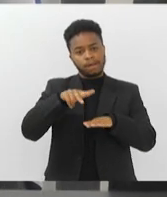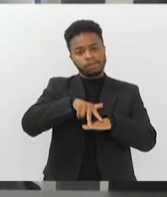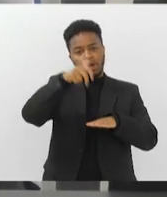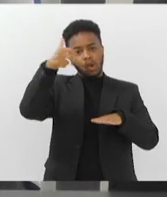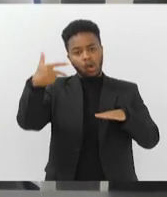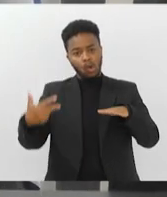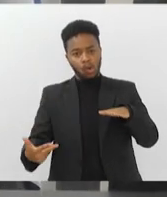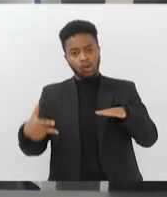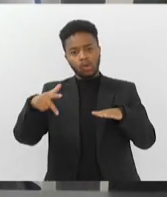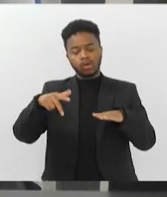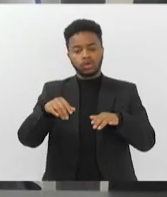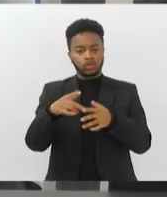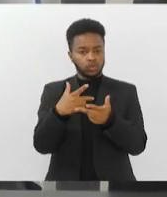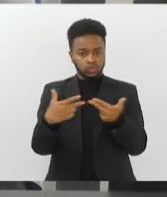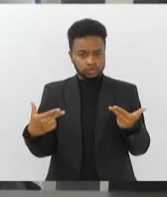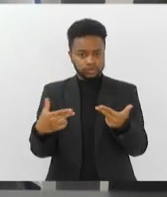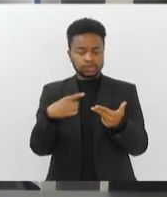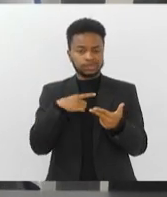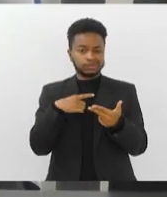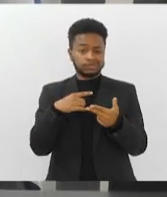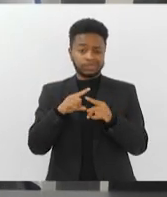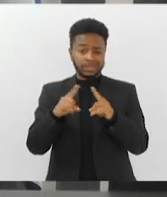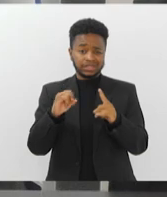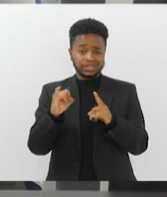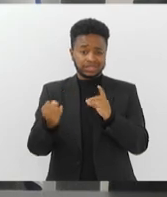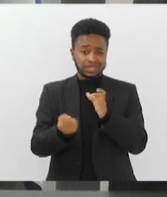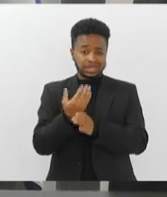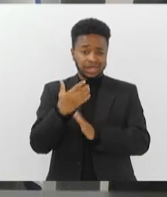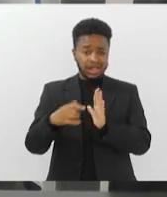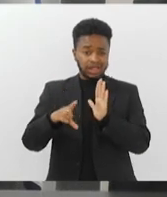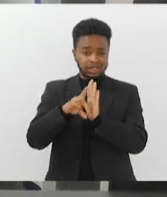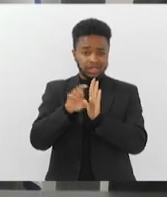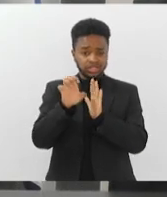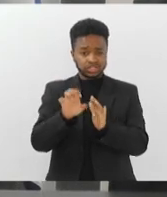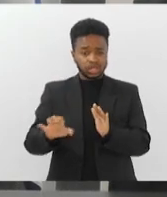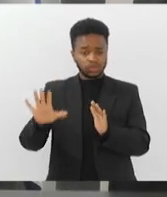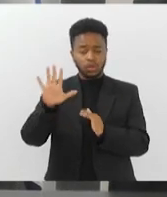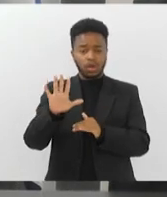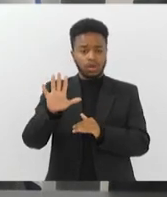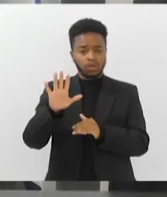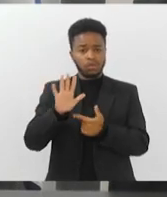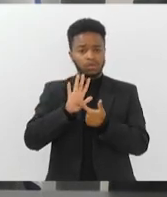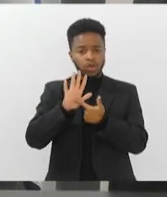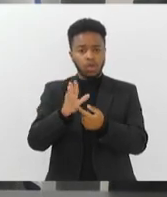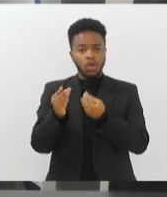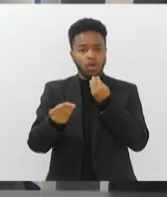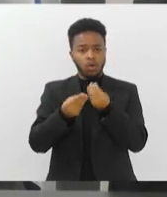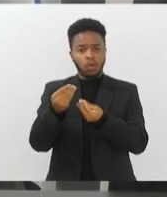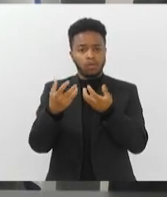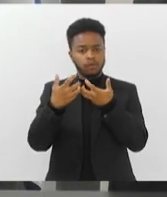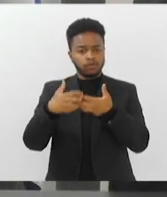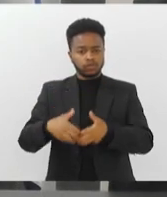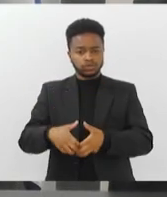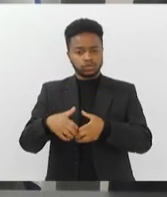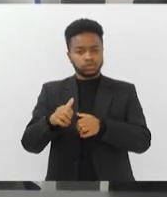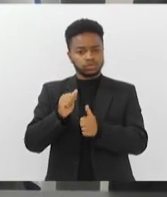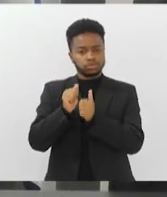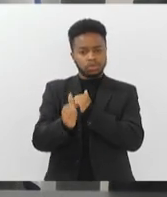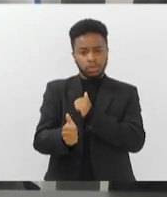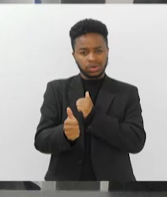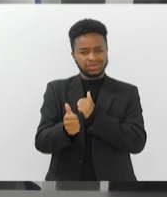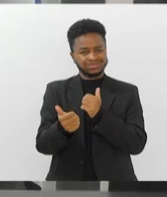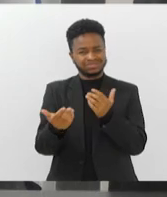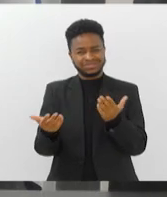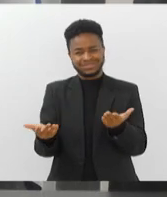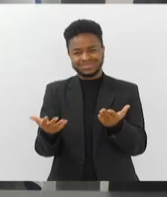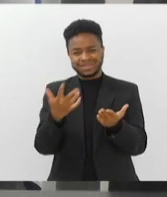esportiva ali. Ter uma regulamentação por força de uma lei estadual dizendo como vai ser aquela prática esportiva ao ar livre